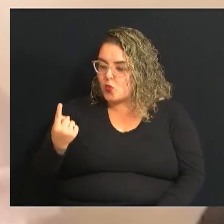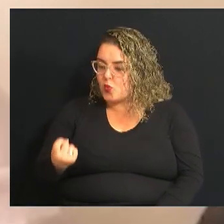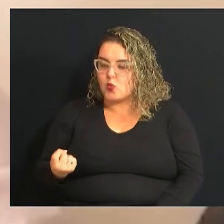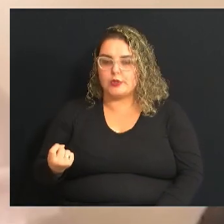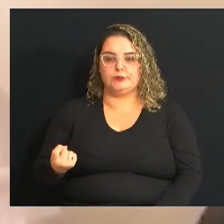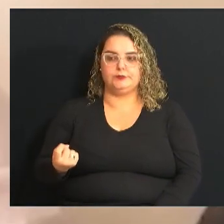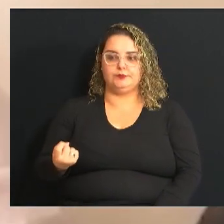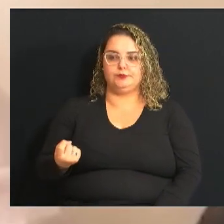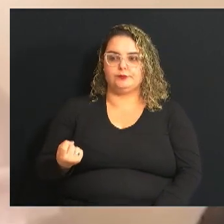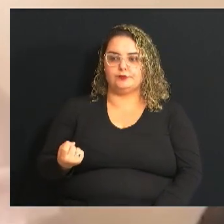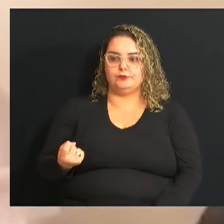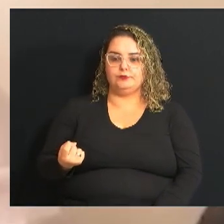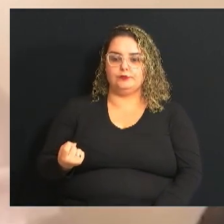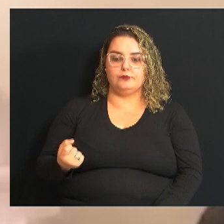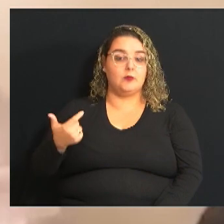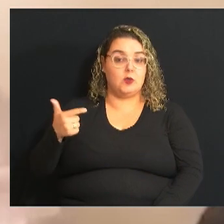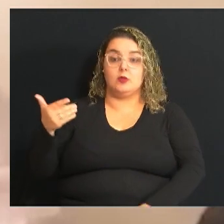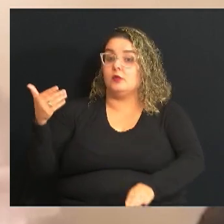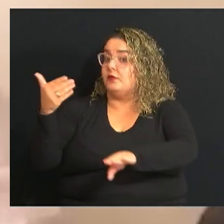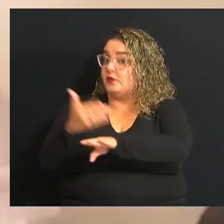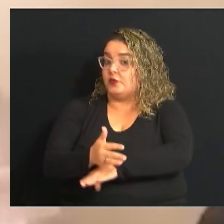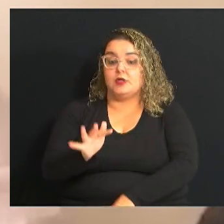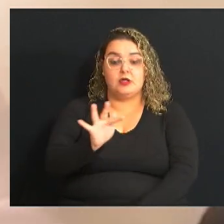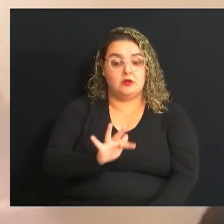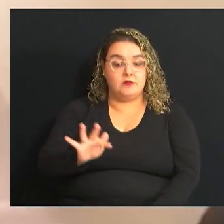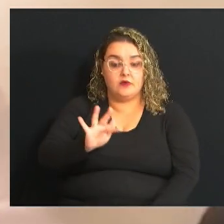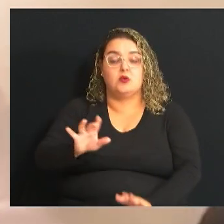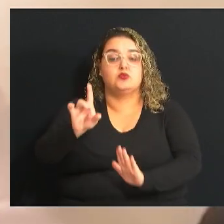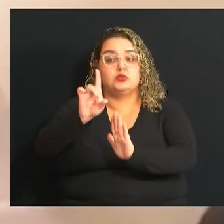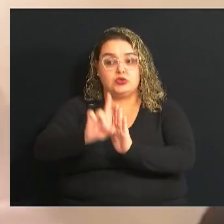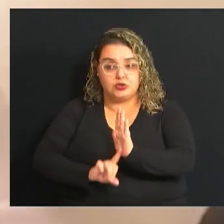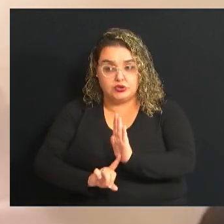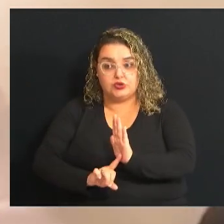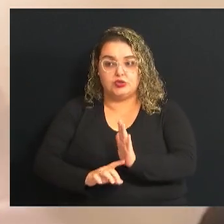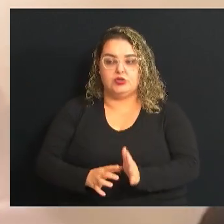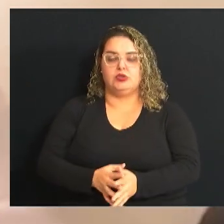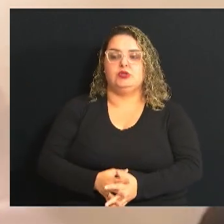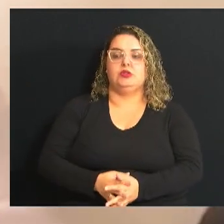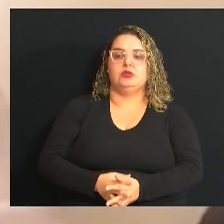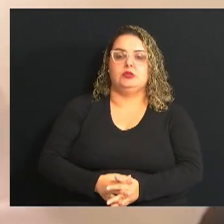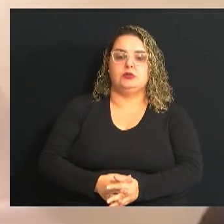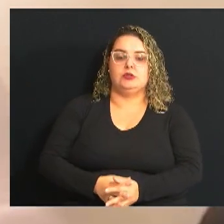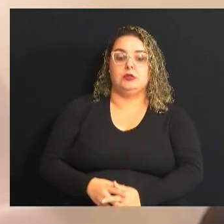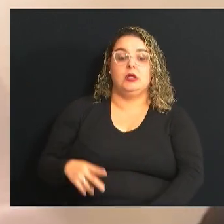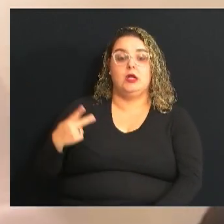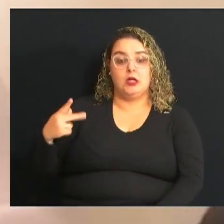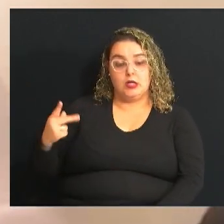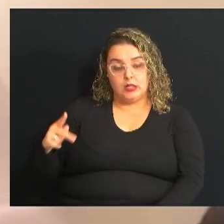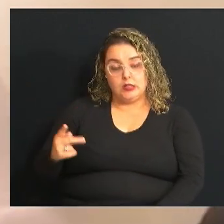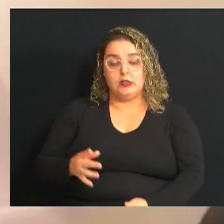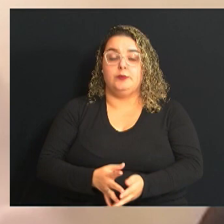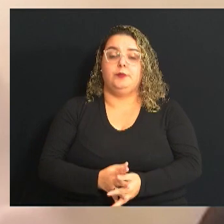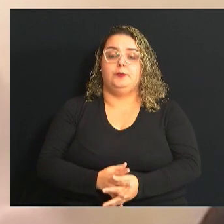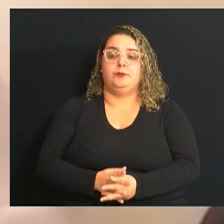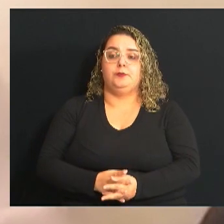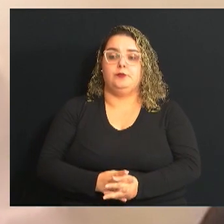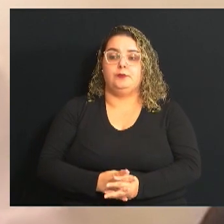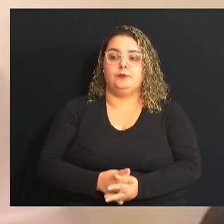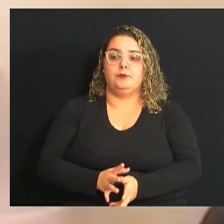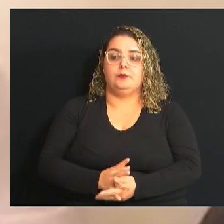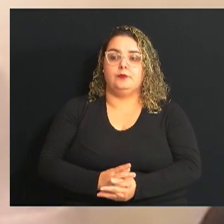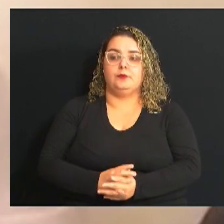Então é importante que a gente recupere esse referencial que sirva como autoestima para o nosso povo negro. A homenagem ainda não